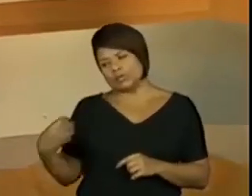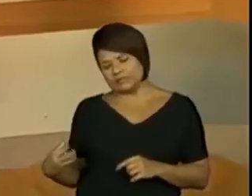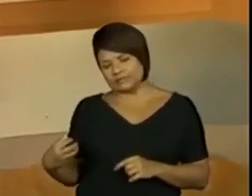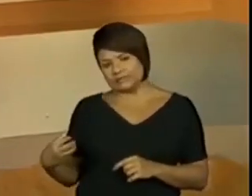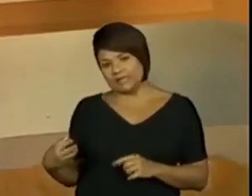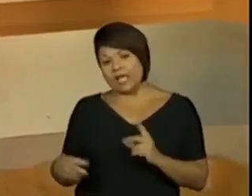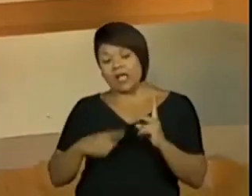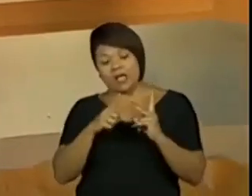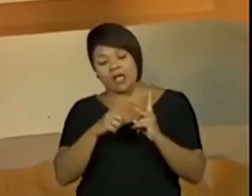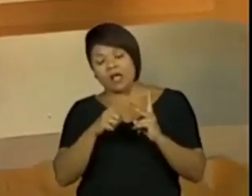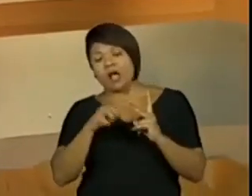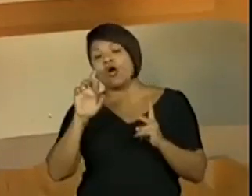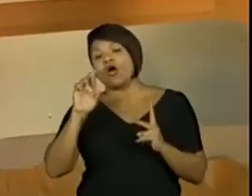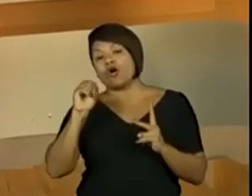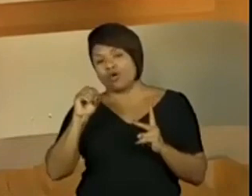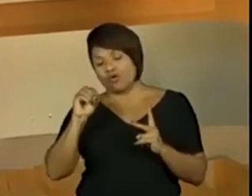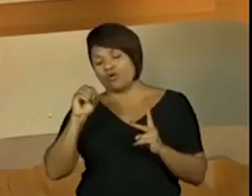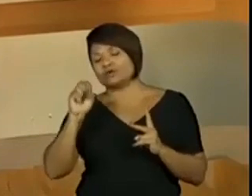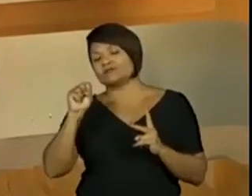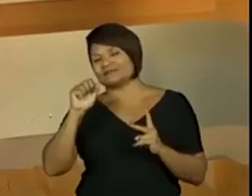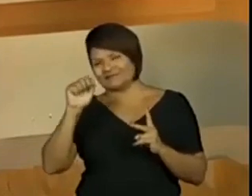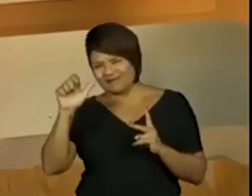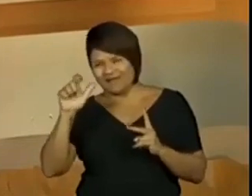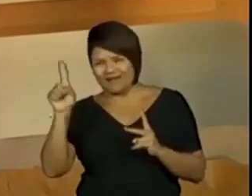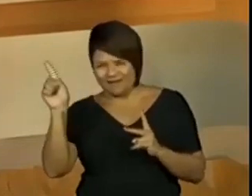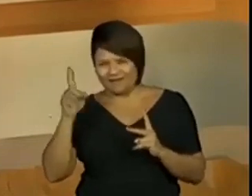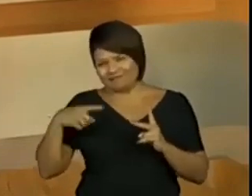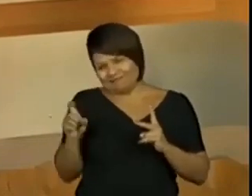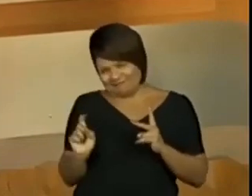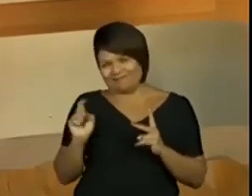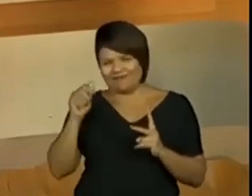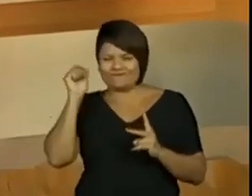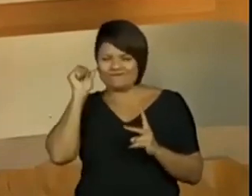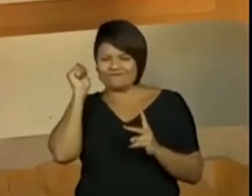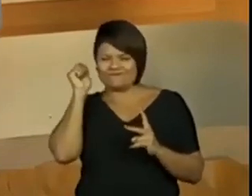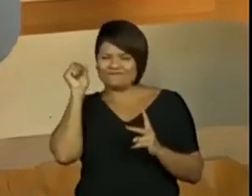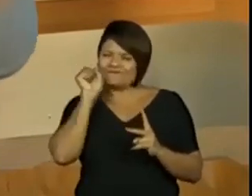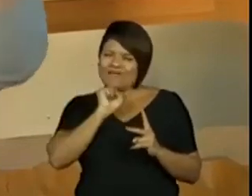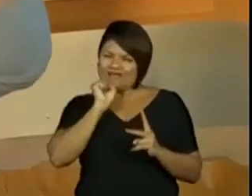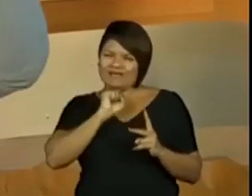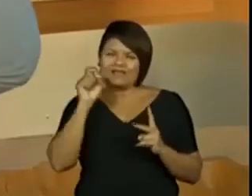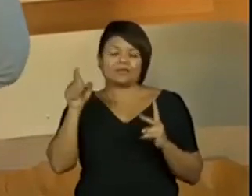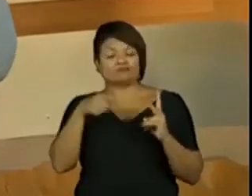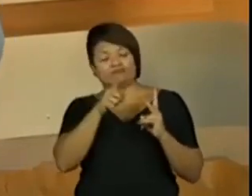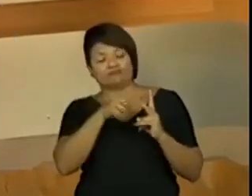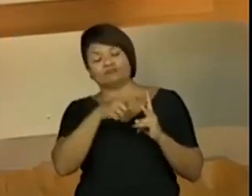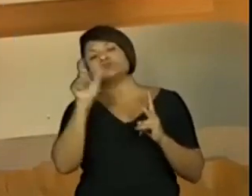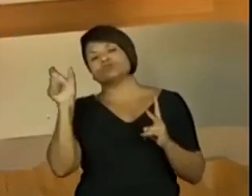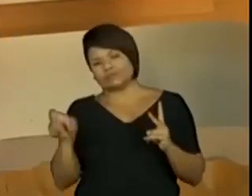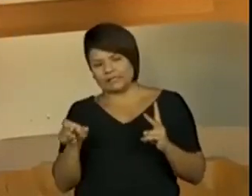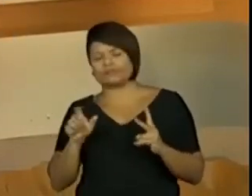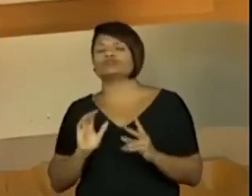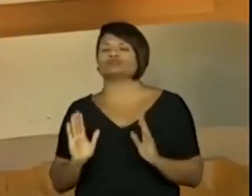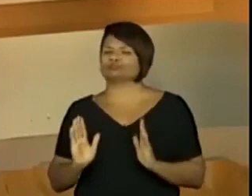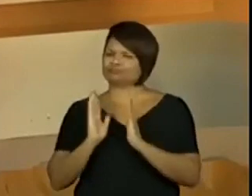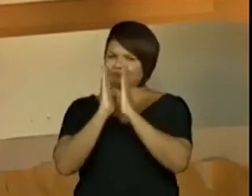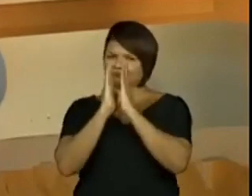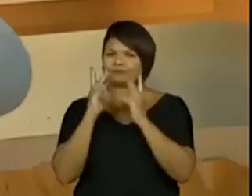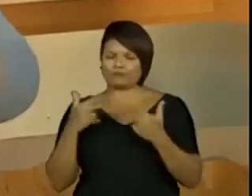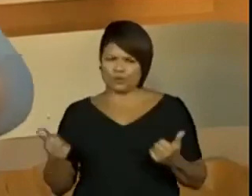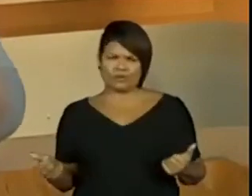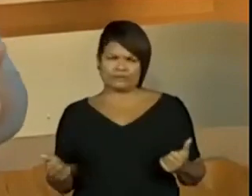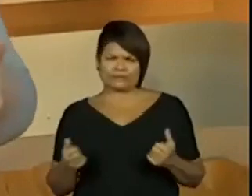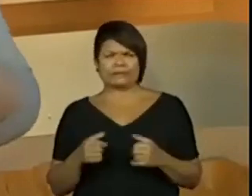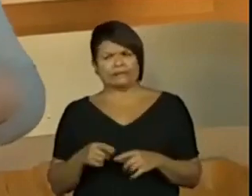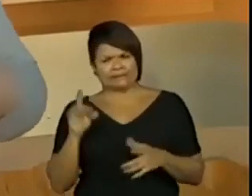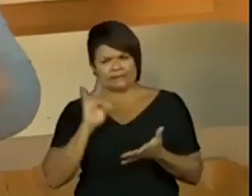né, para ser a situação conflituosa, né, o embate com a Doralice. Ela era uma